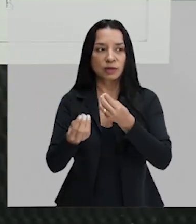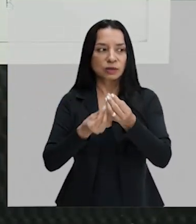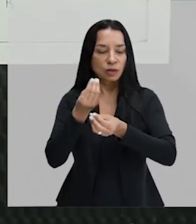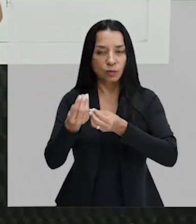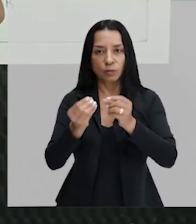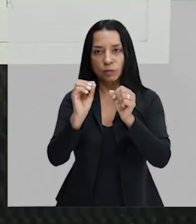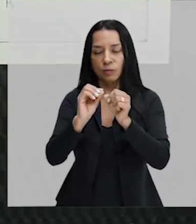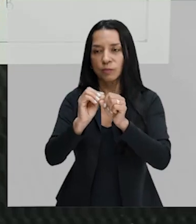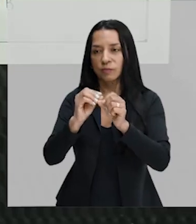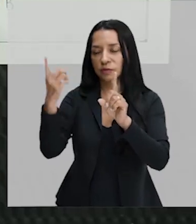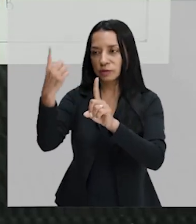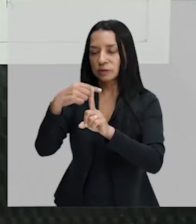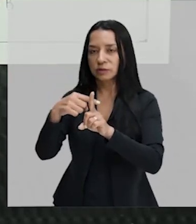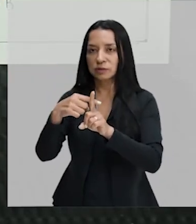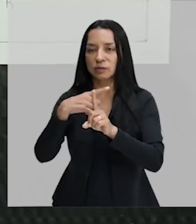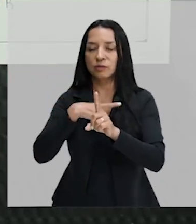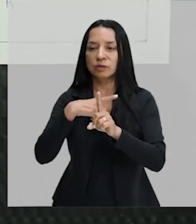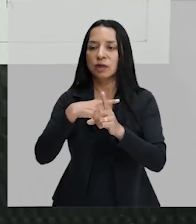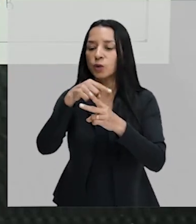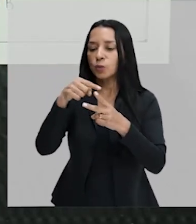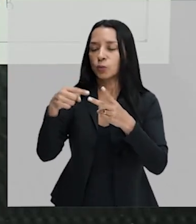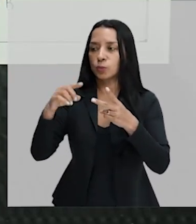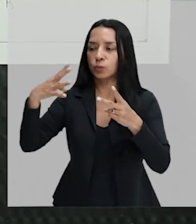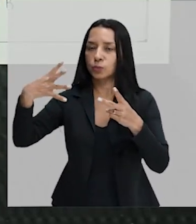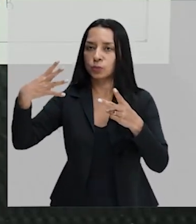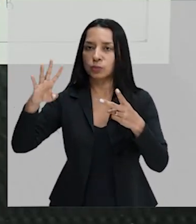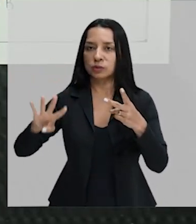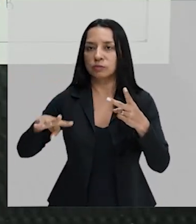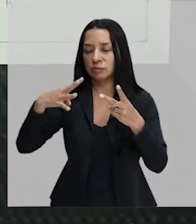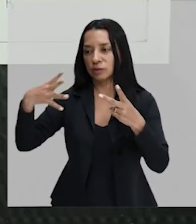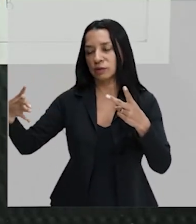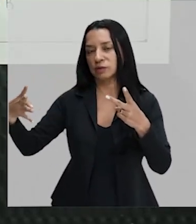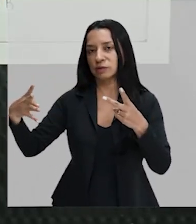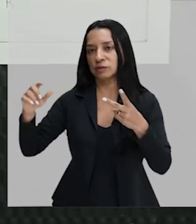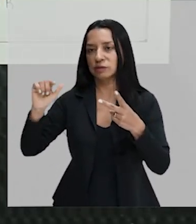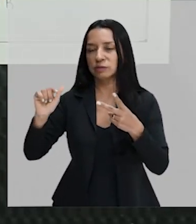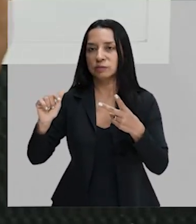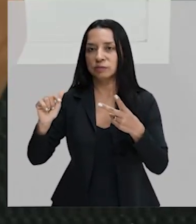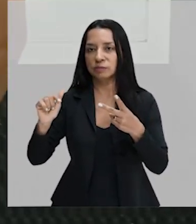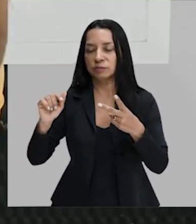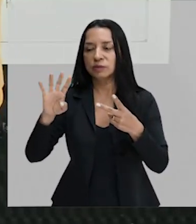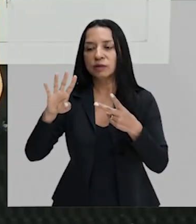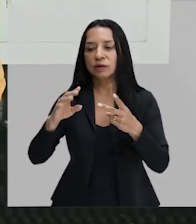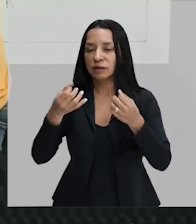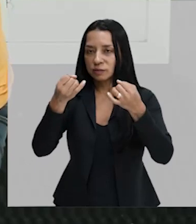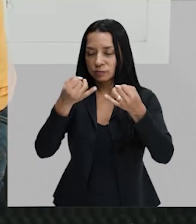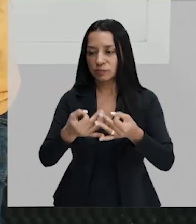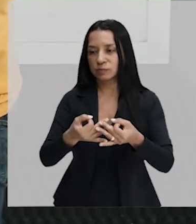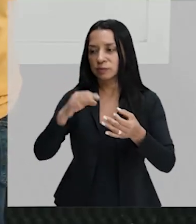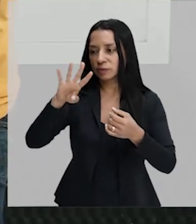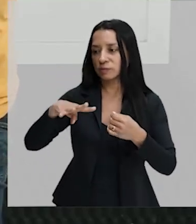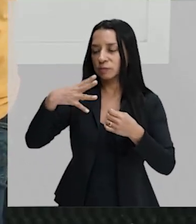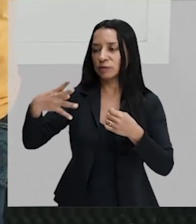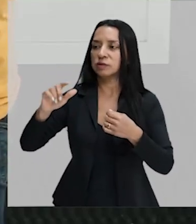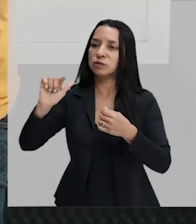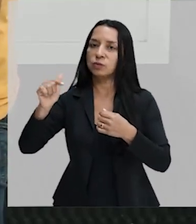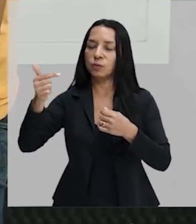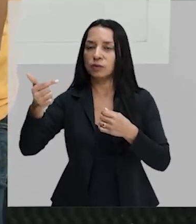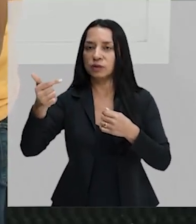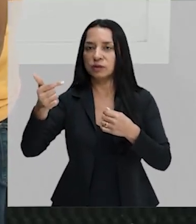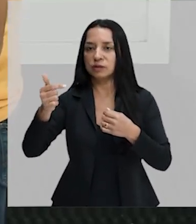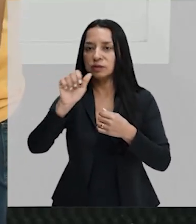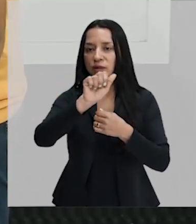essa adição. Tá? Então, eu tenho aqui duas matrizes, né, quadradas, né? Falamos de matriz quadrada. A e a matriz B. Eu